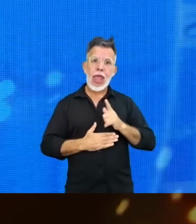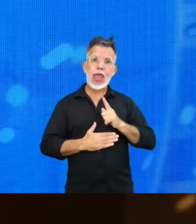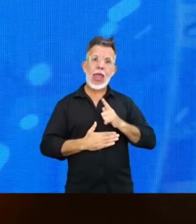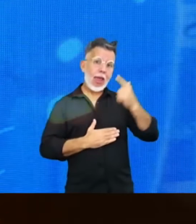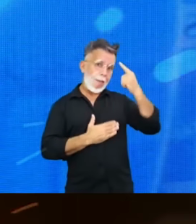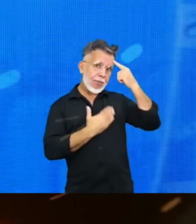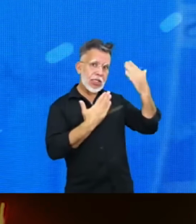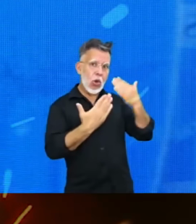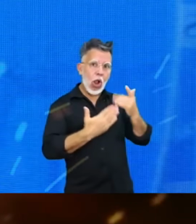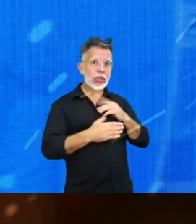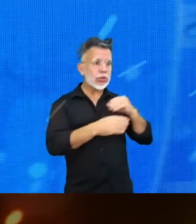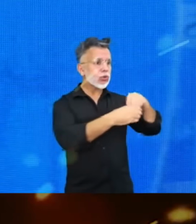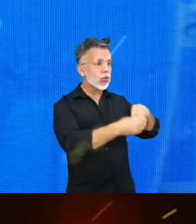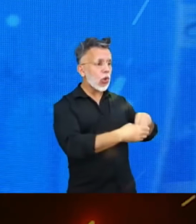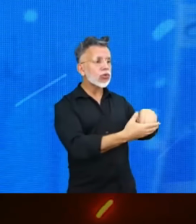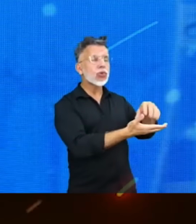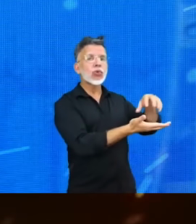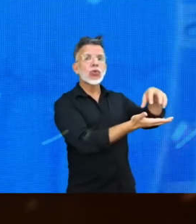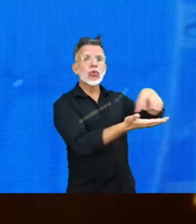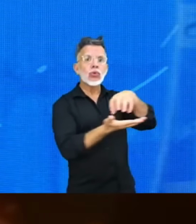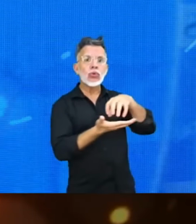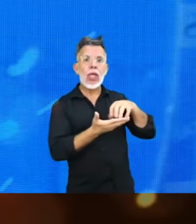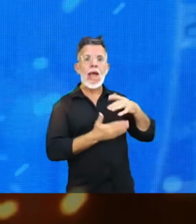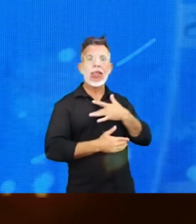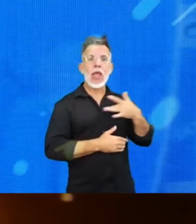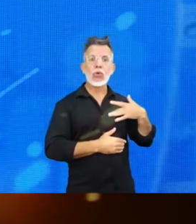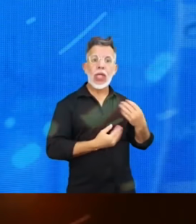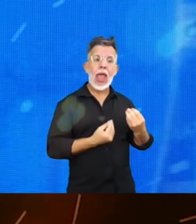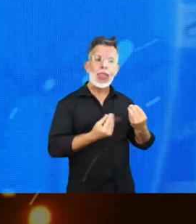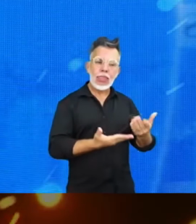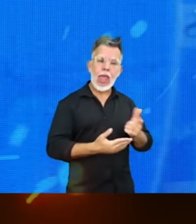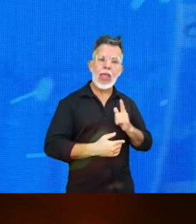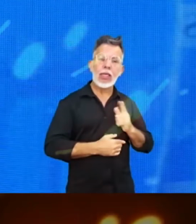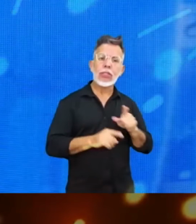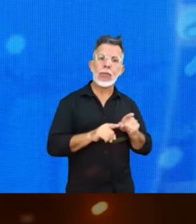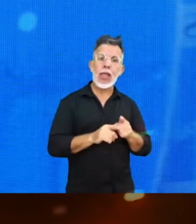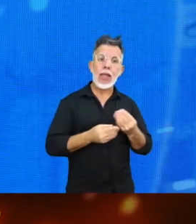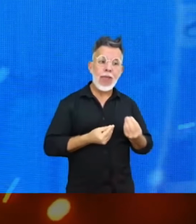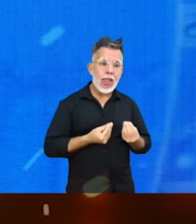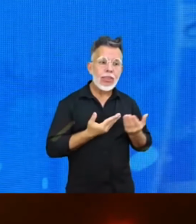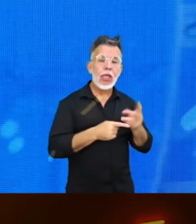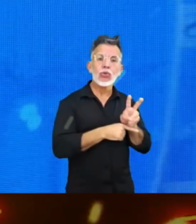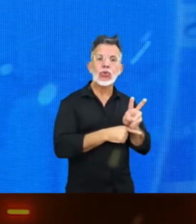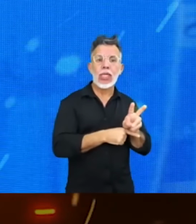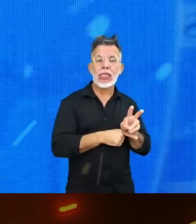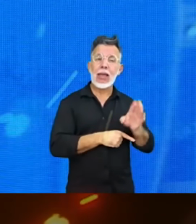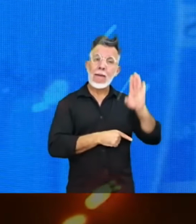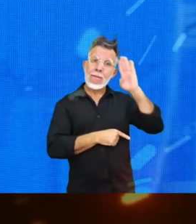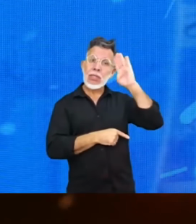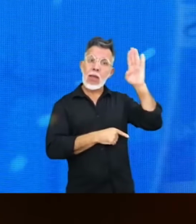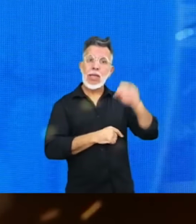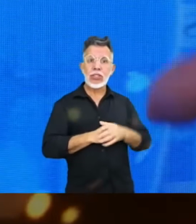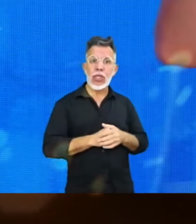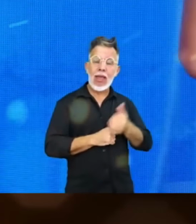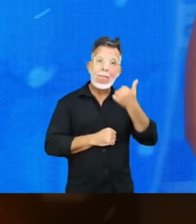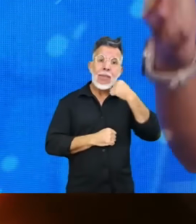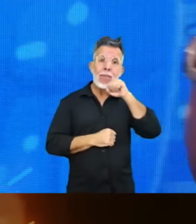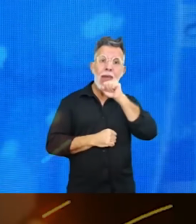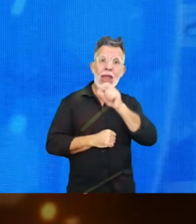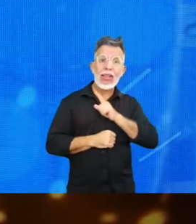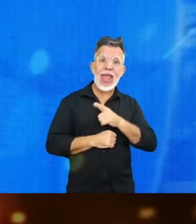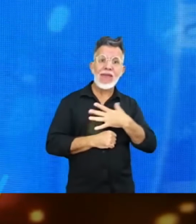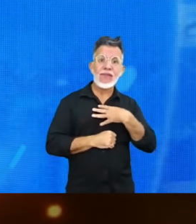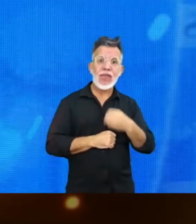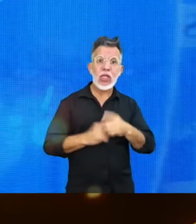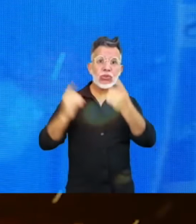mental porque é dando esse cuidado inclusive pra mãe atípica Mães de crianças com teia transtorno do espectro autista